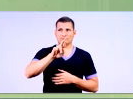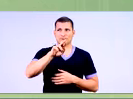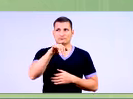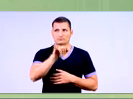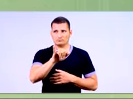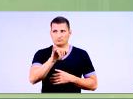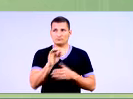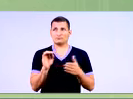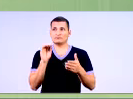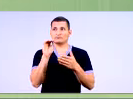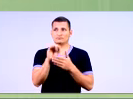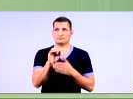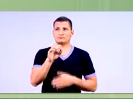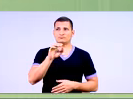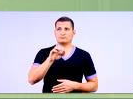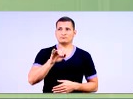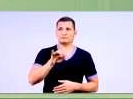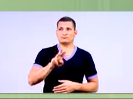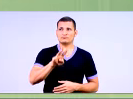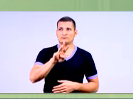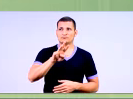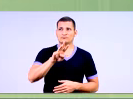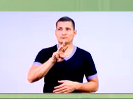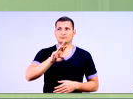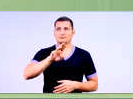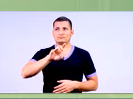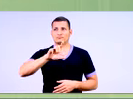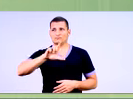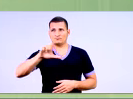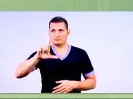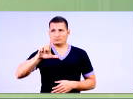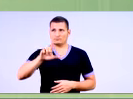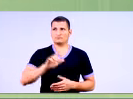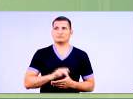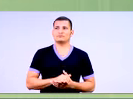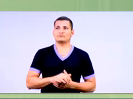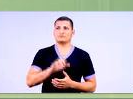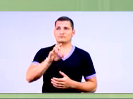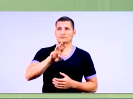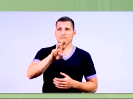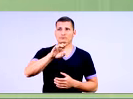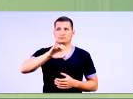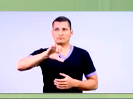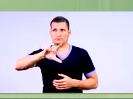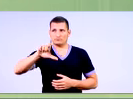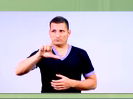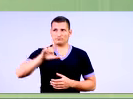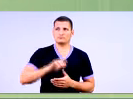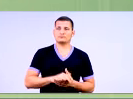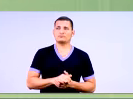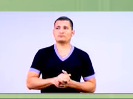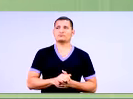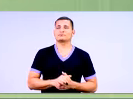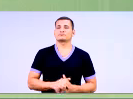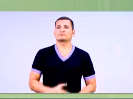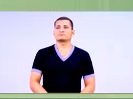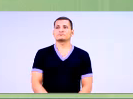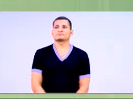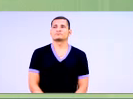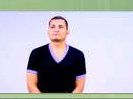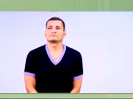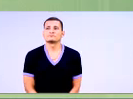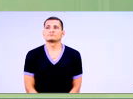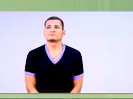Will, agora o que? O verbo sleep sem o S. Sleep. Sem o S, ok?